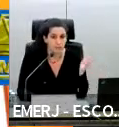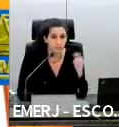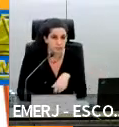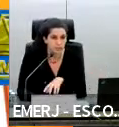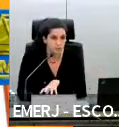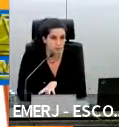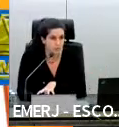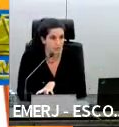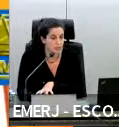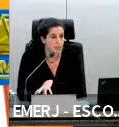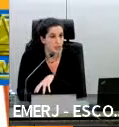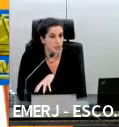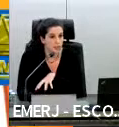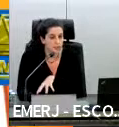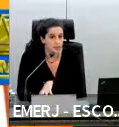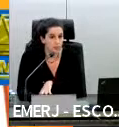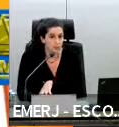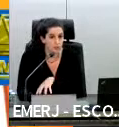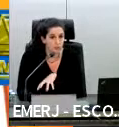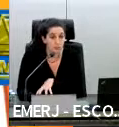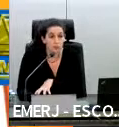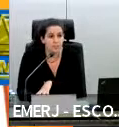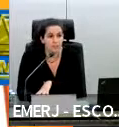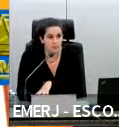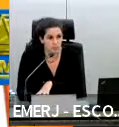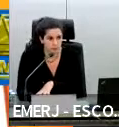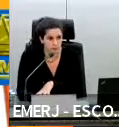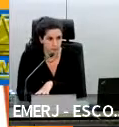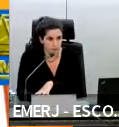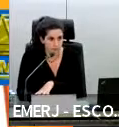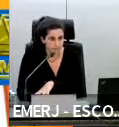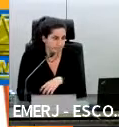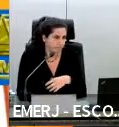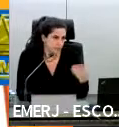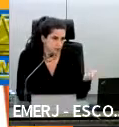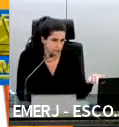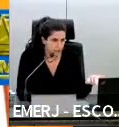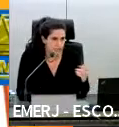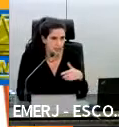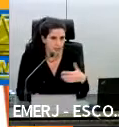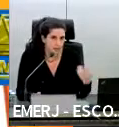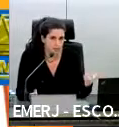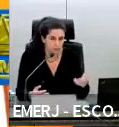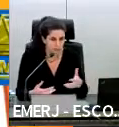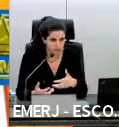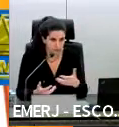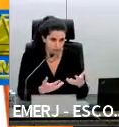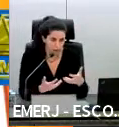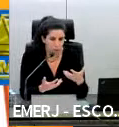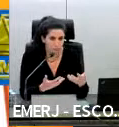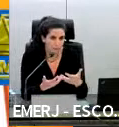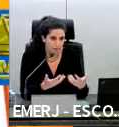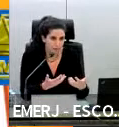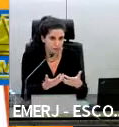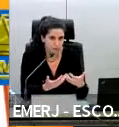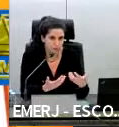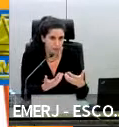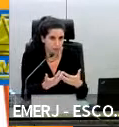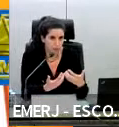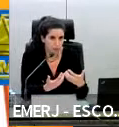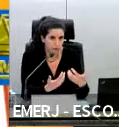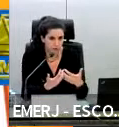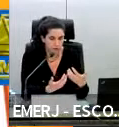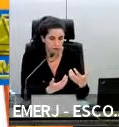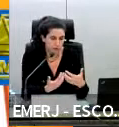a pandemia, a gente tinha dados oficiais dando conta da diminuição dos registros. E a gente sabe que, obviamente,